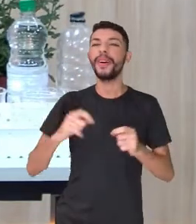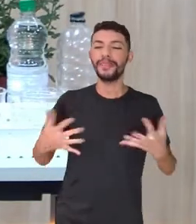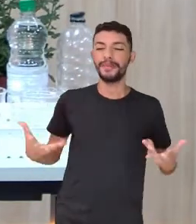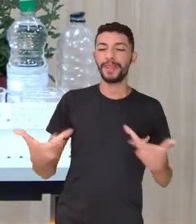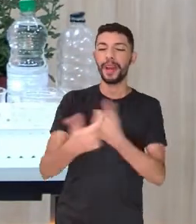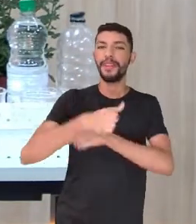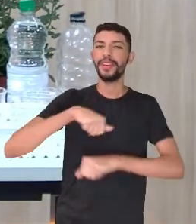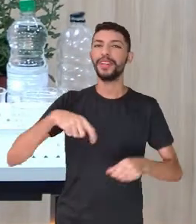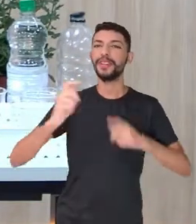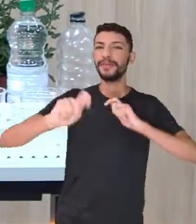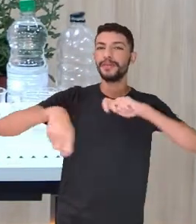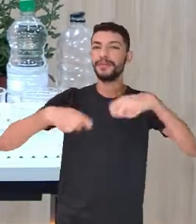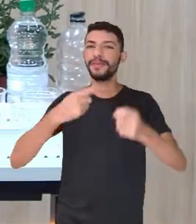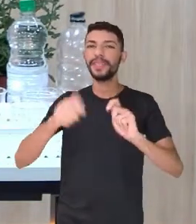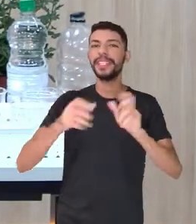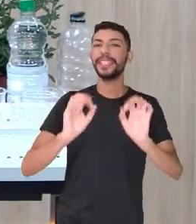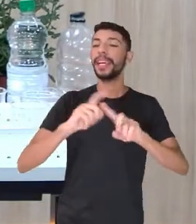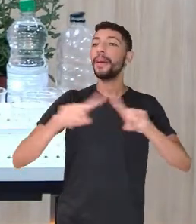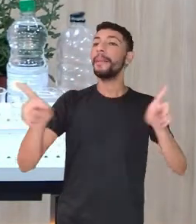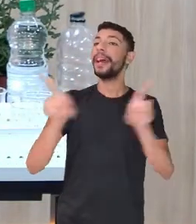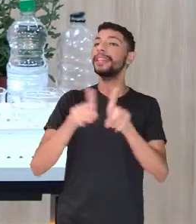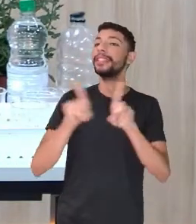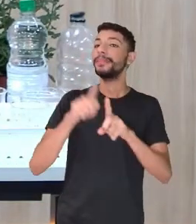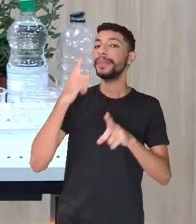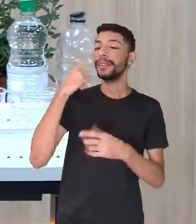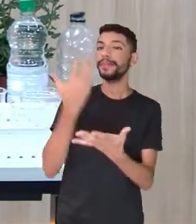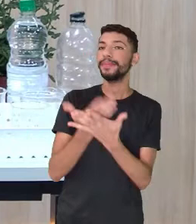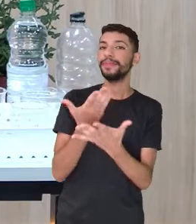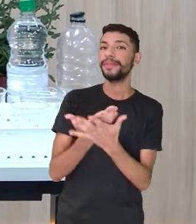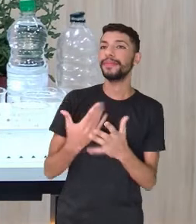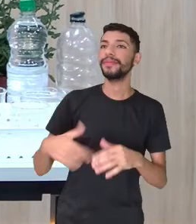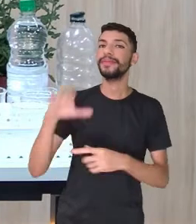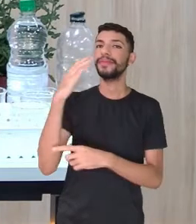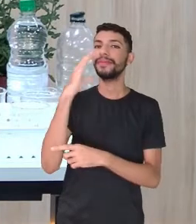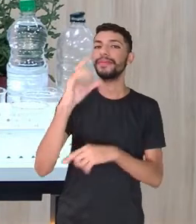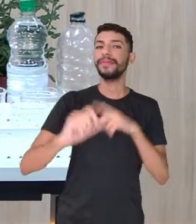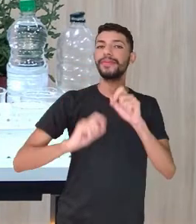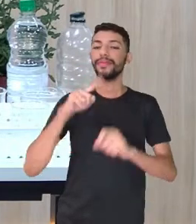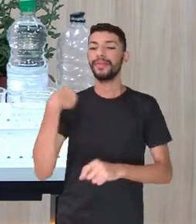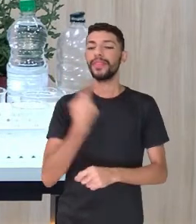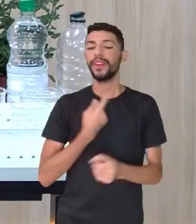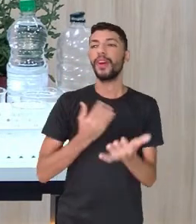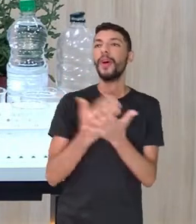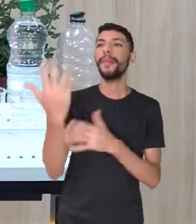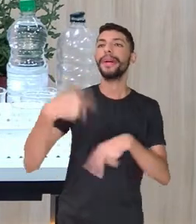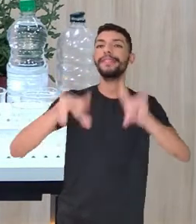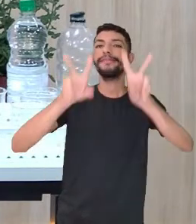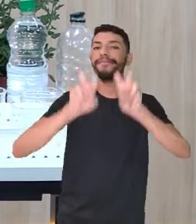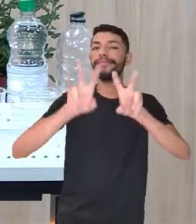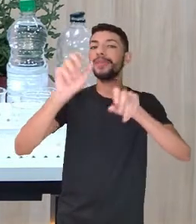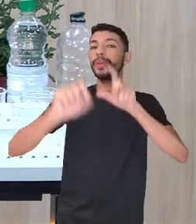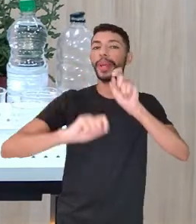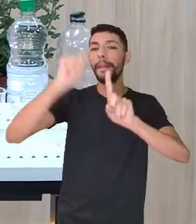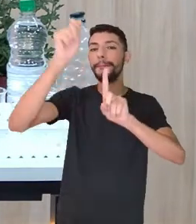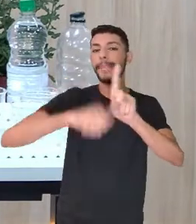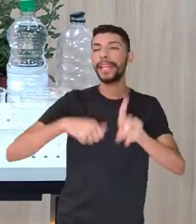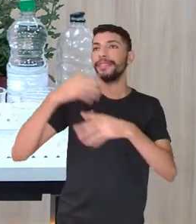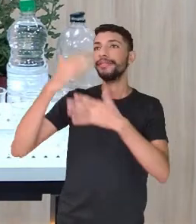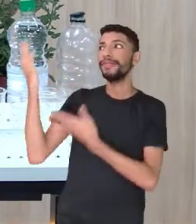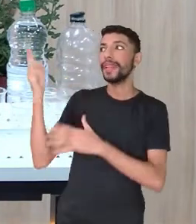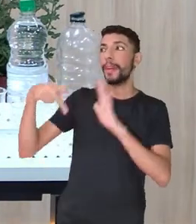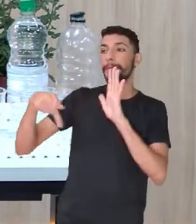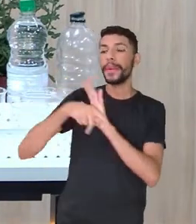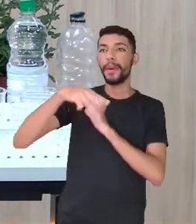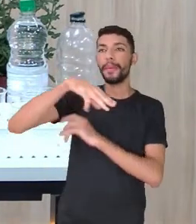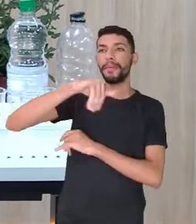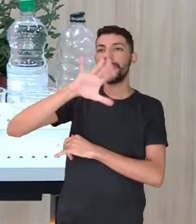Mas sempre na aula de ciência a gente começa falando a respeito do mês. E o mês de maio não é diferente.